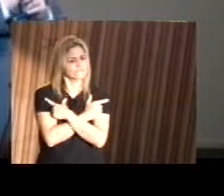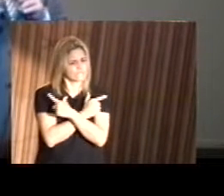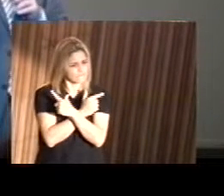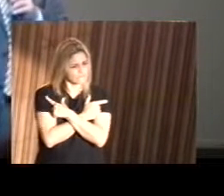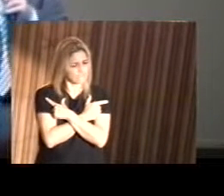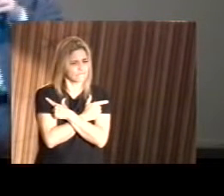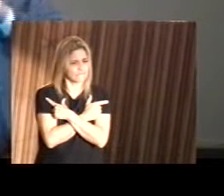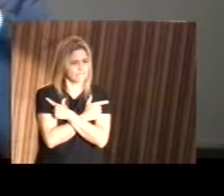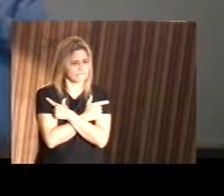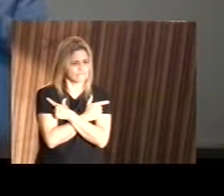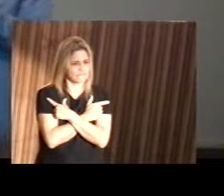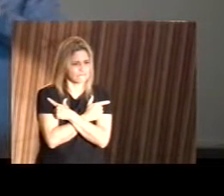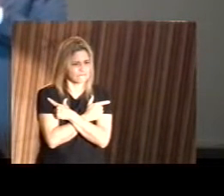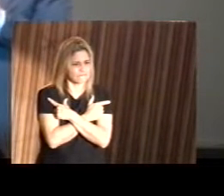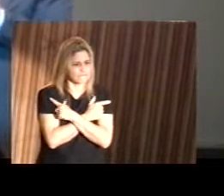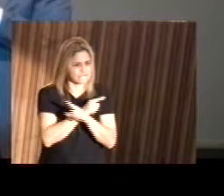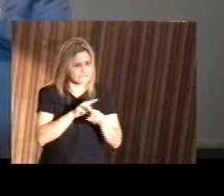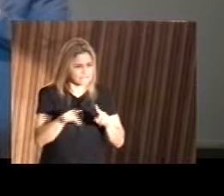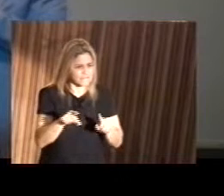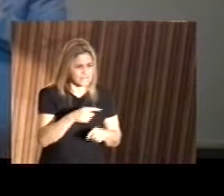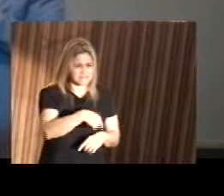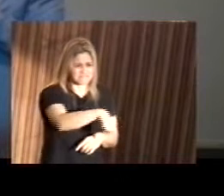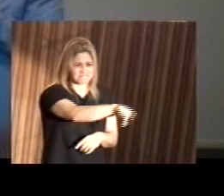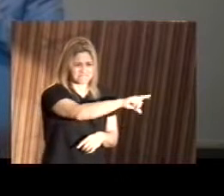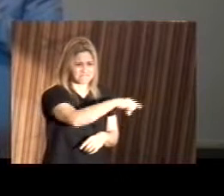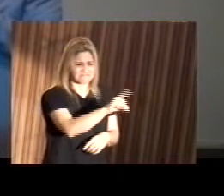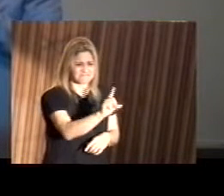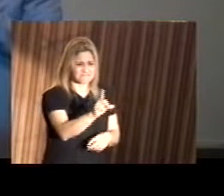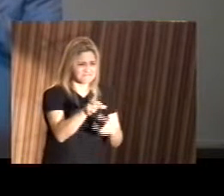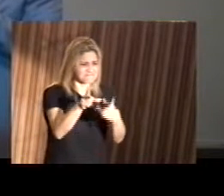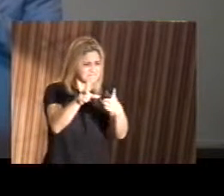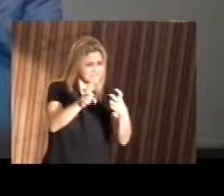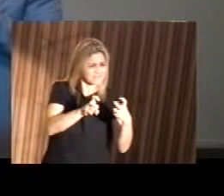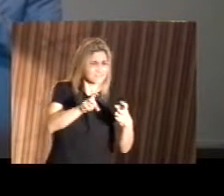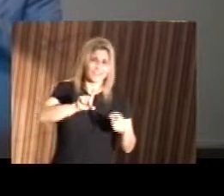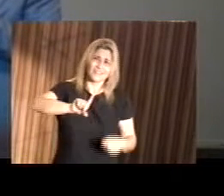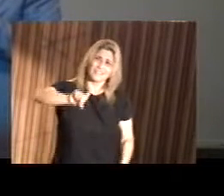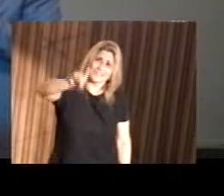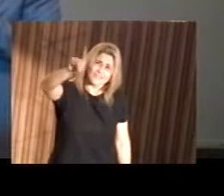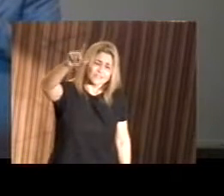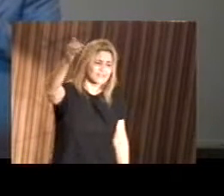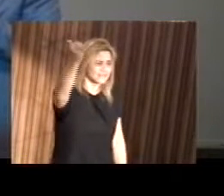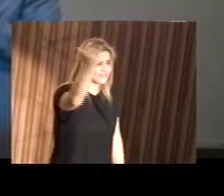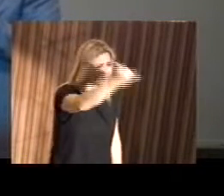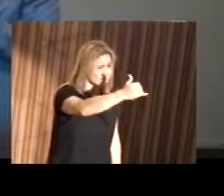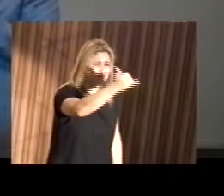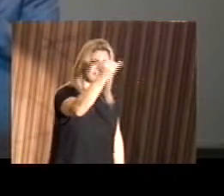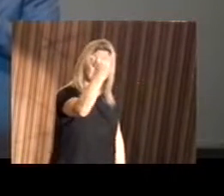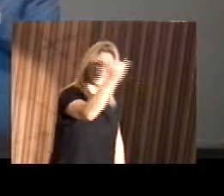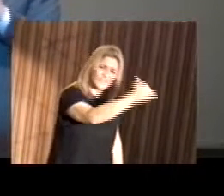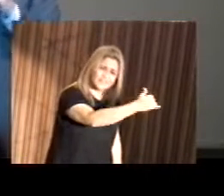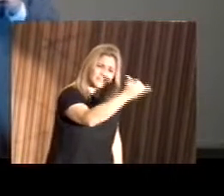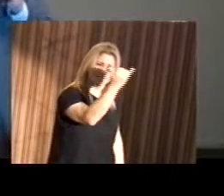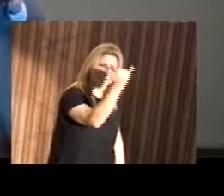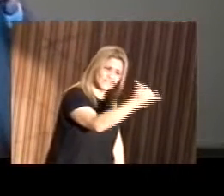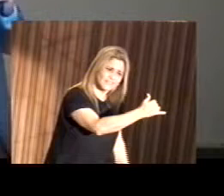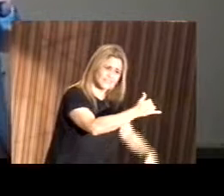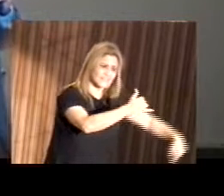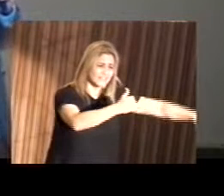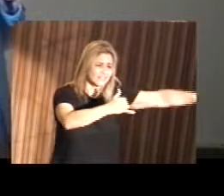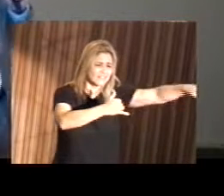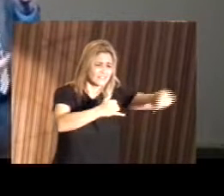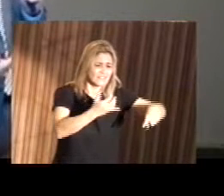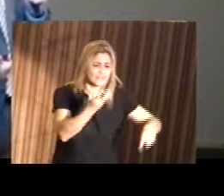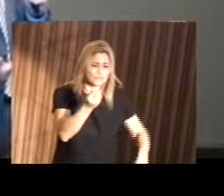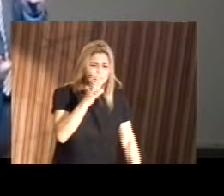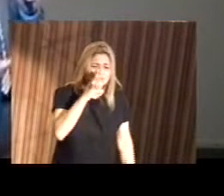E eles não eram capazes de entender que era Deus que estava falando com eles. E a